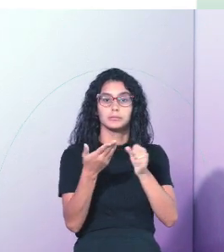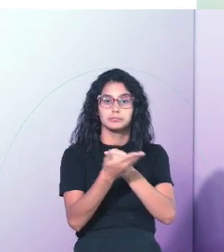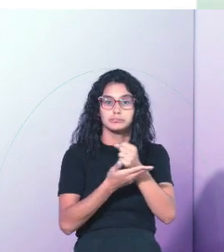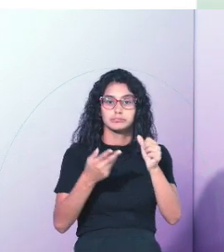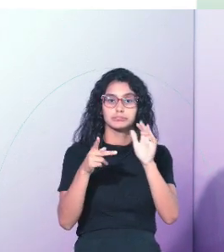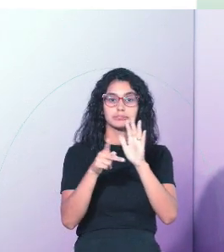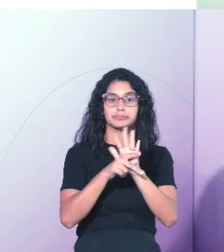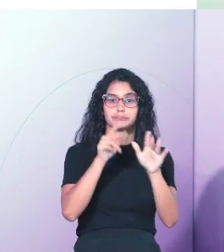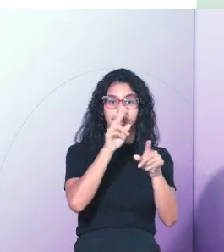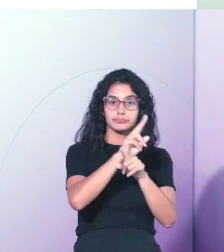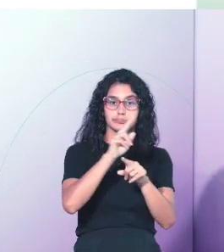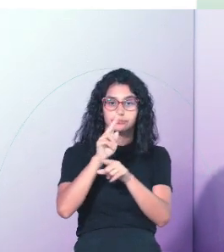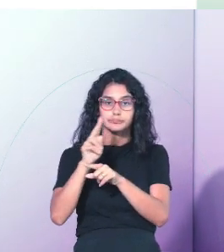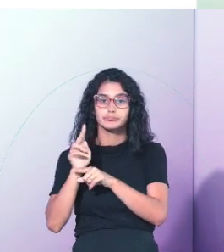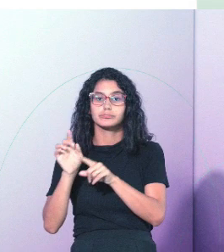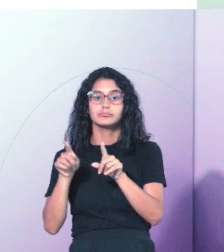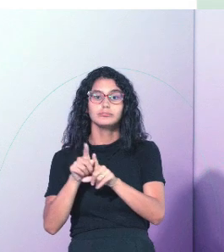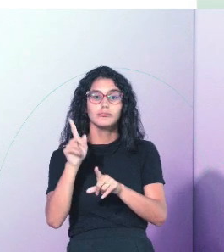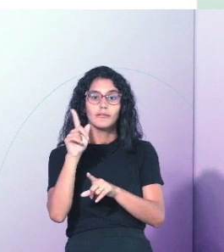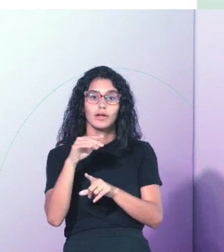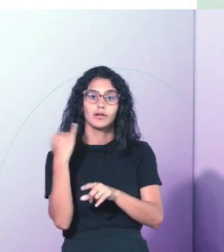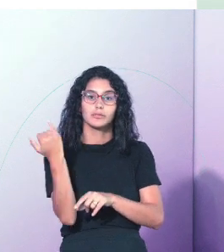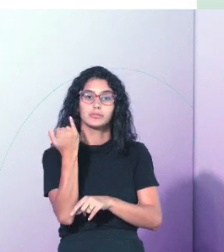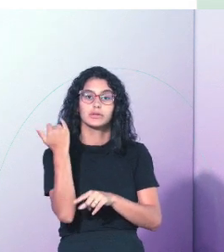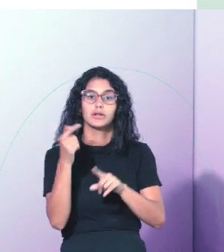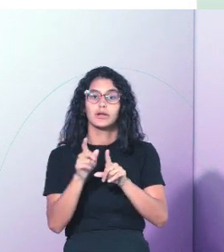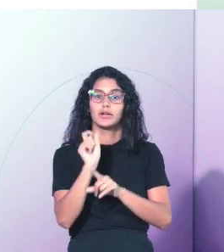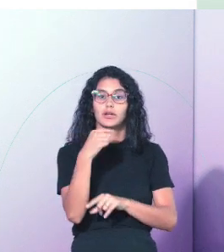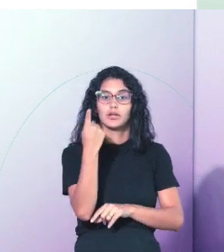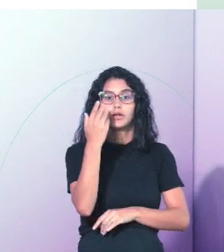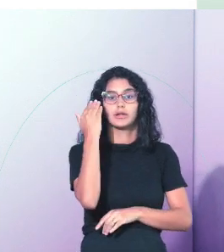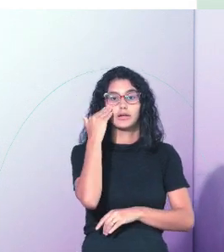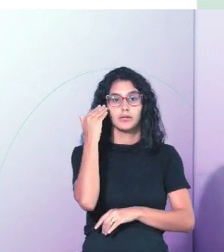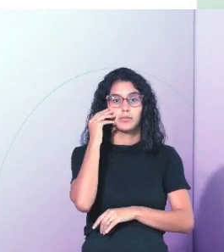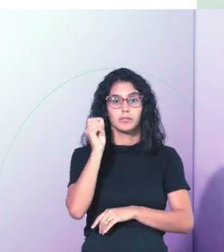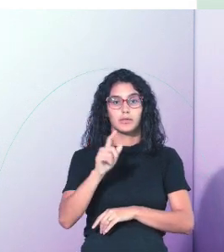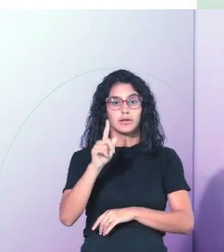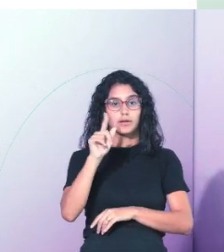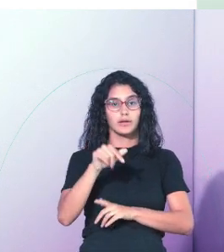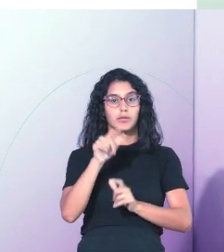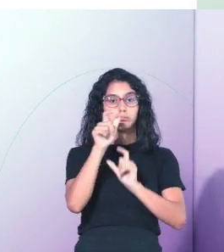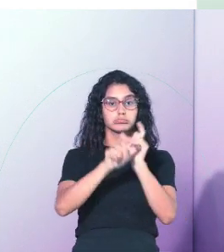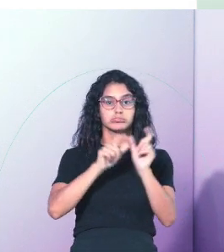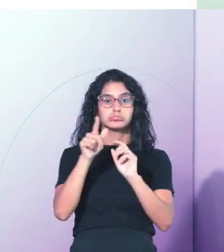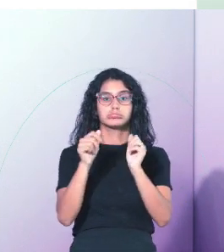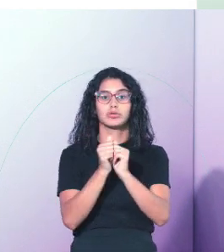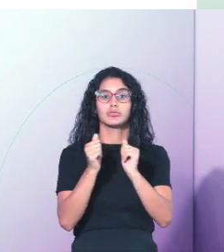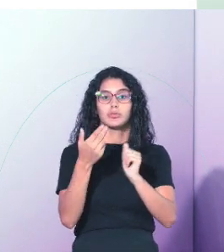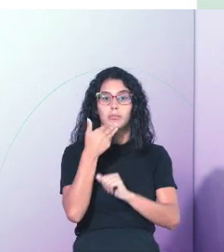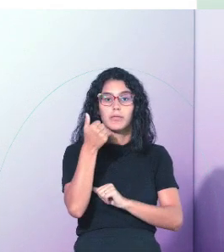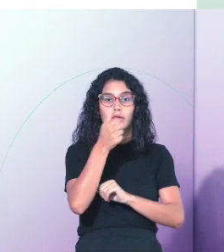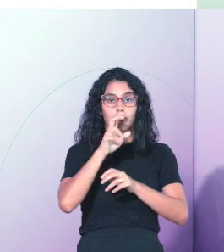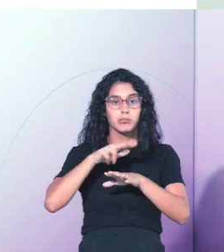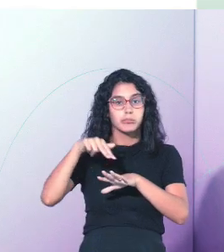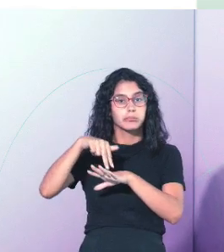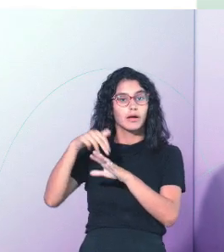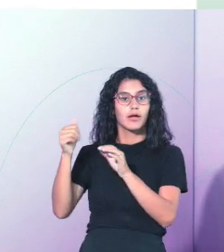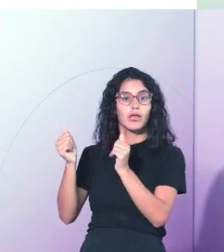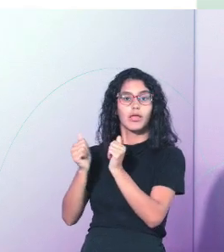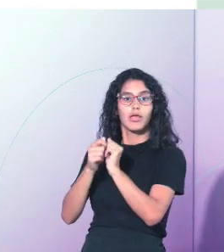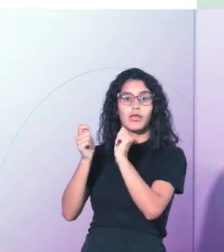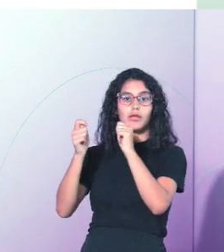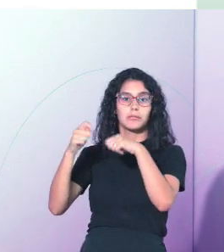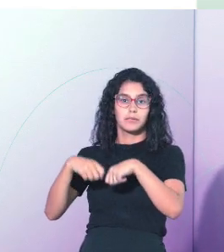de tratamento, e eles são relevantes porque a gente sabe que são os pacientes que estão na melhor posição